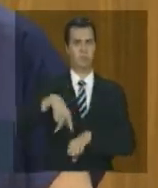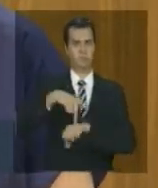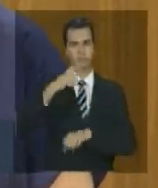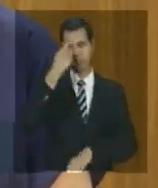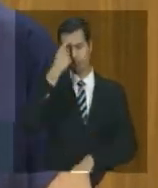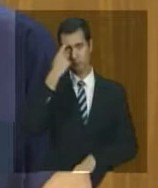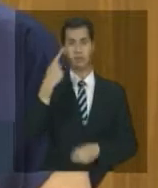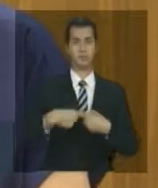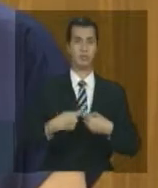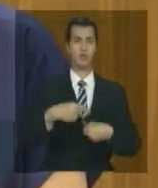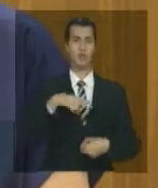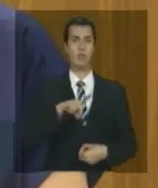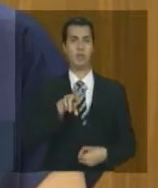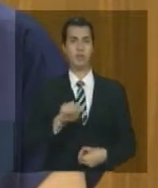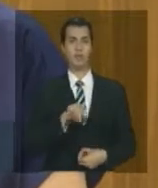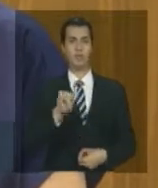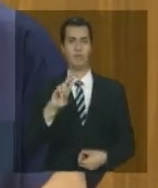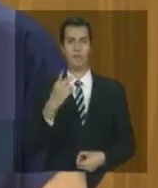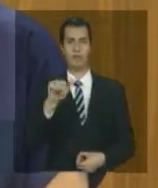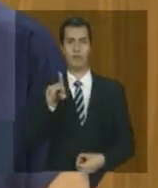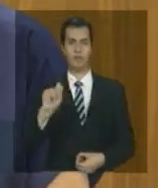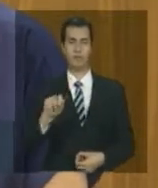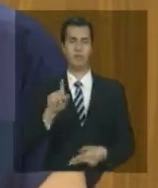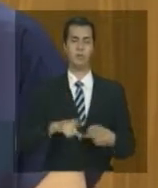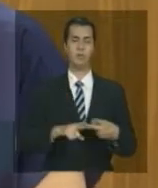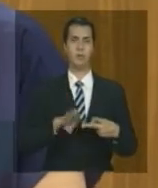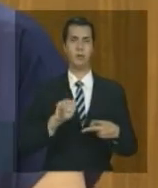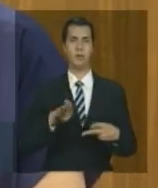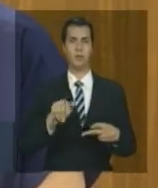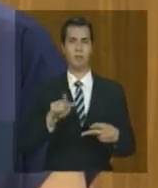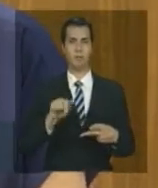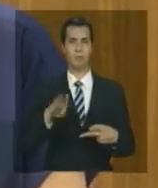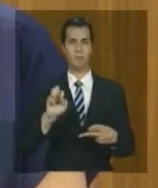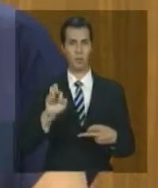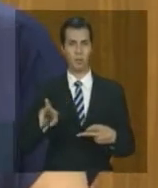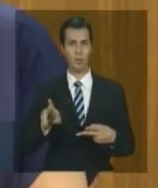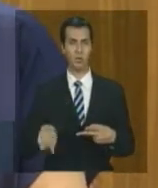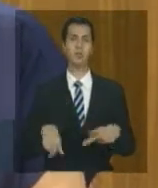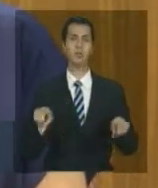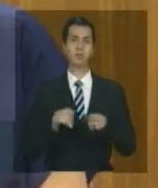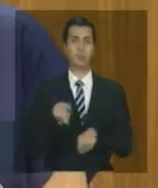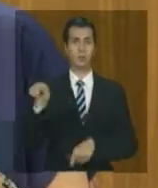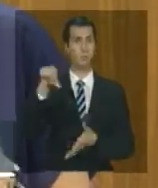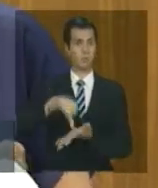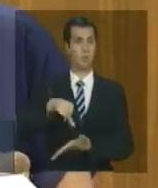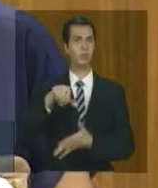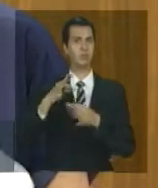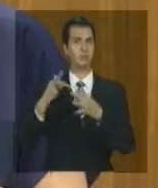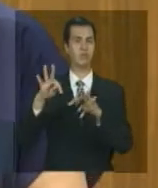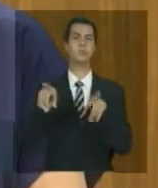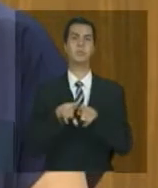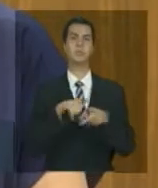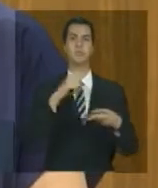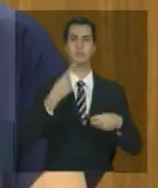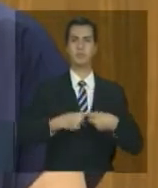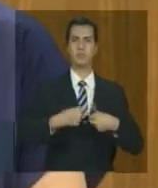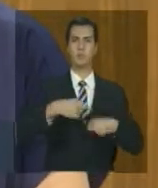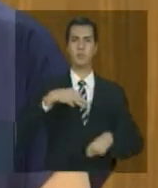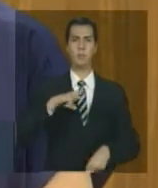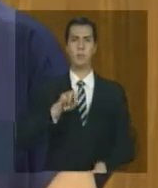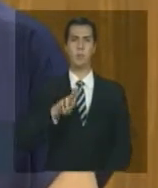Delhi, quanto em Bangalore, que é um polo tecnológico, e em Mumbai. Identificamos